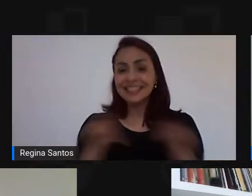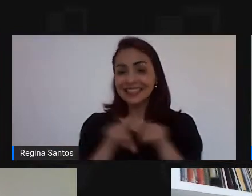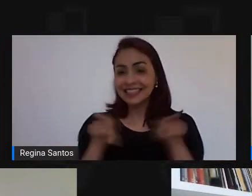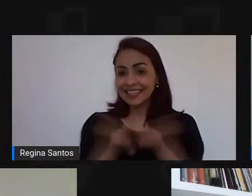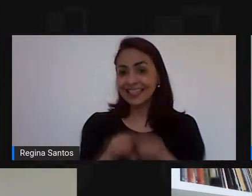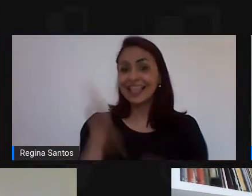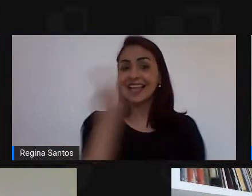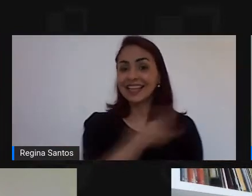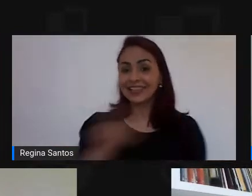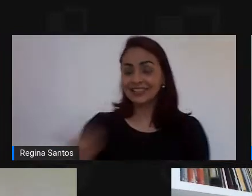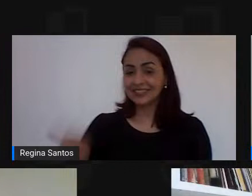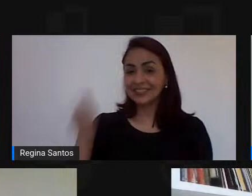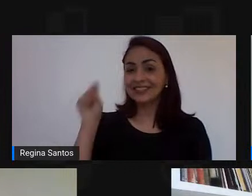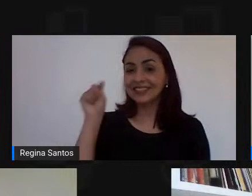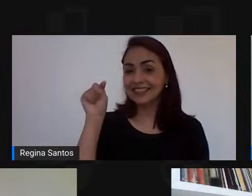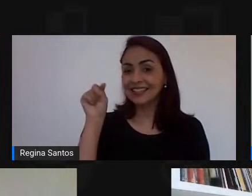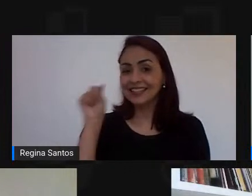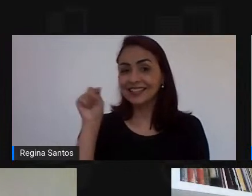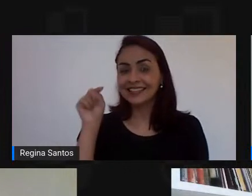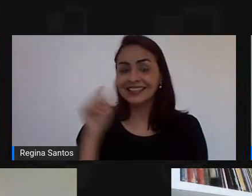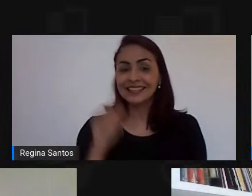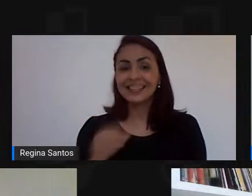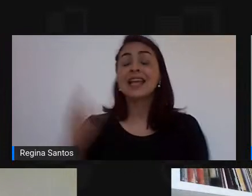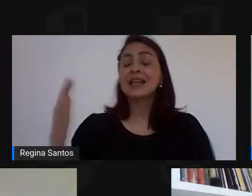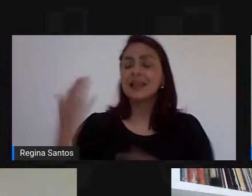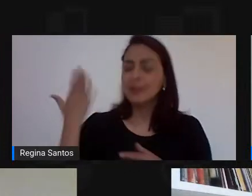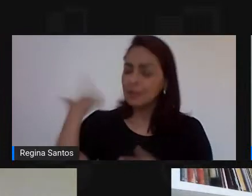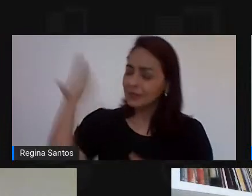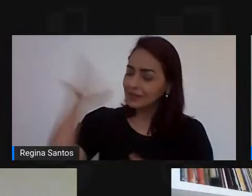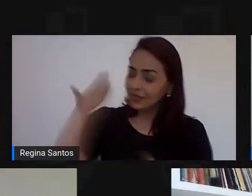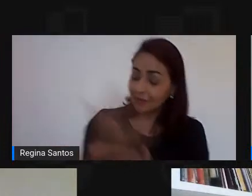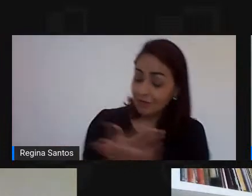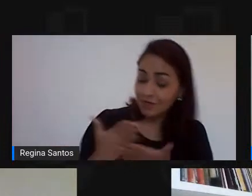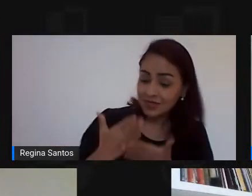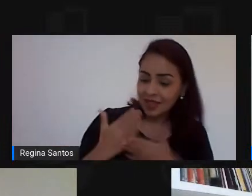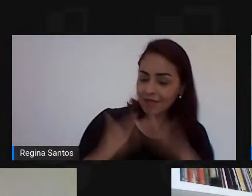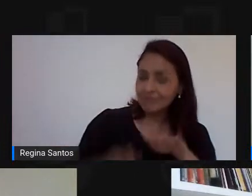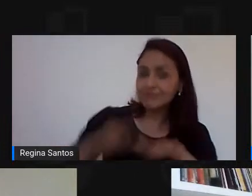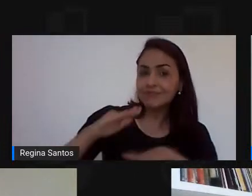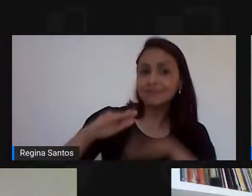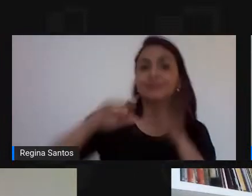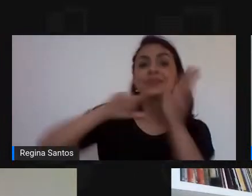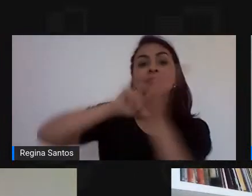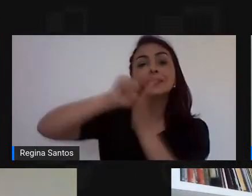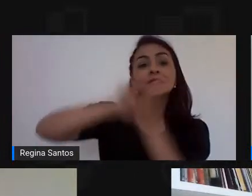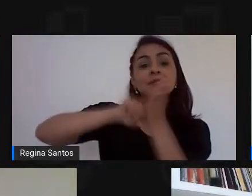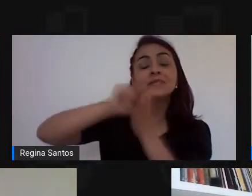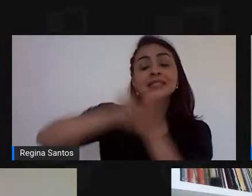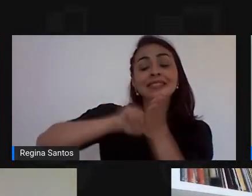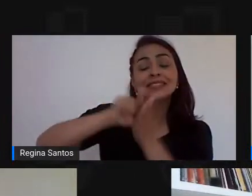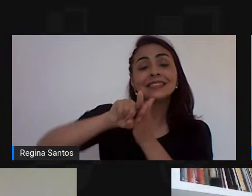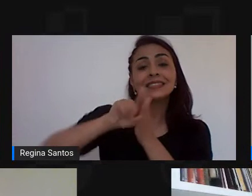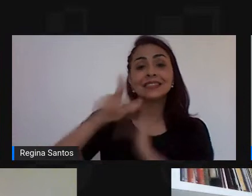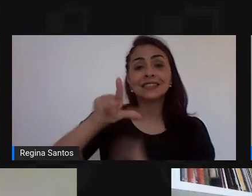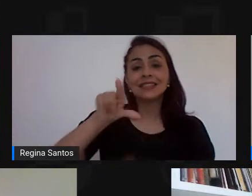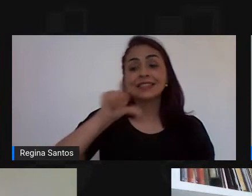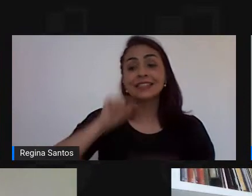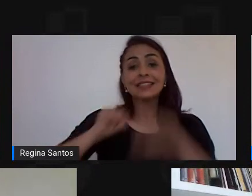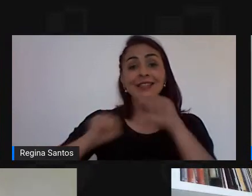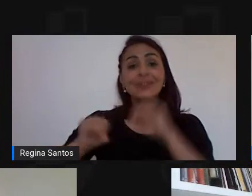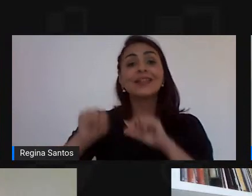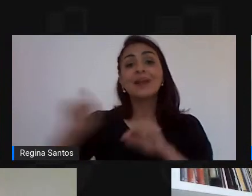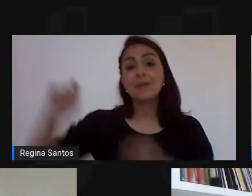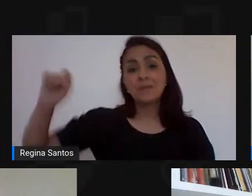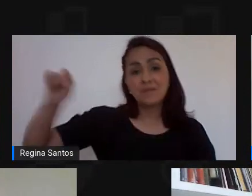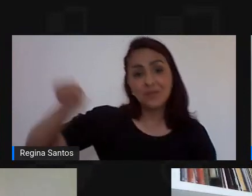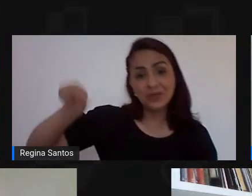passos, a iniciação, pesquisa, me selecionando como bolsista do Centro de Estudos do Eletrológico